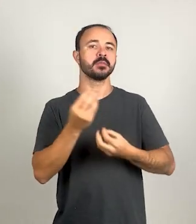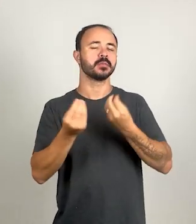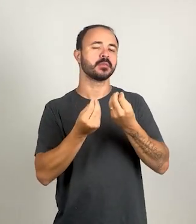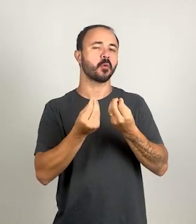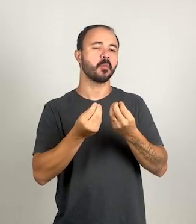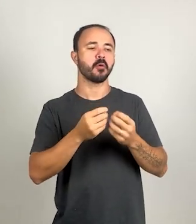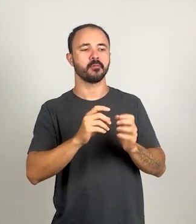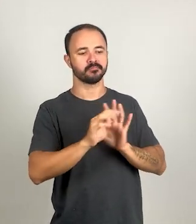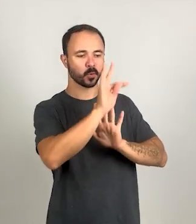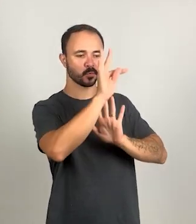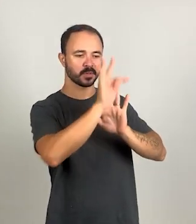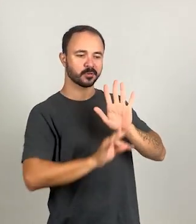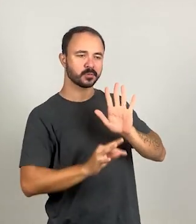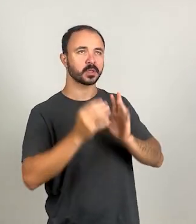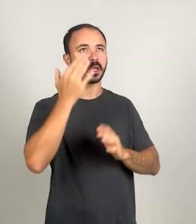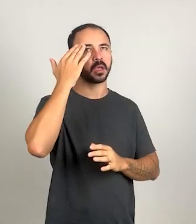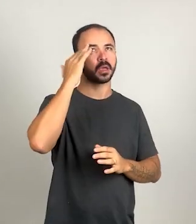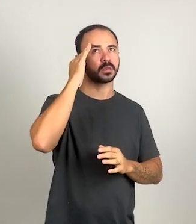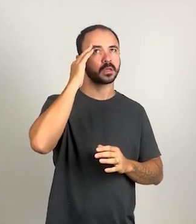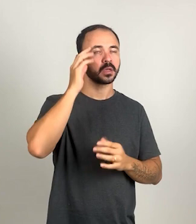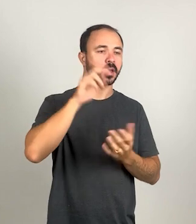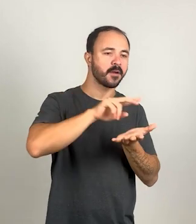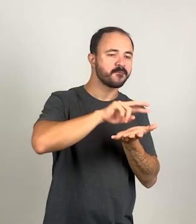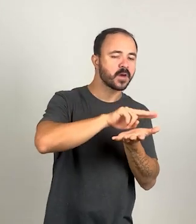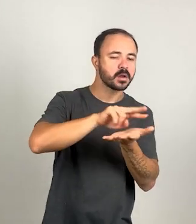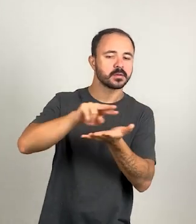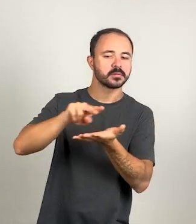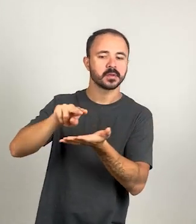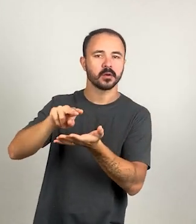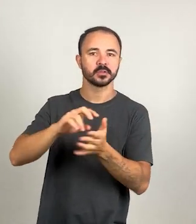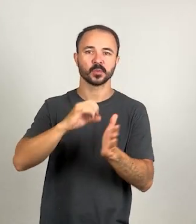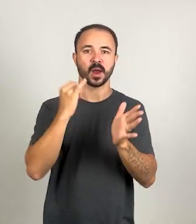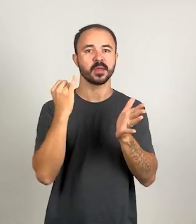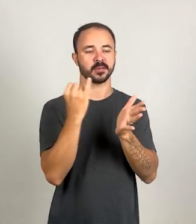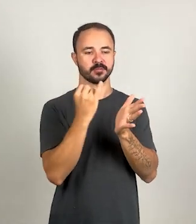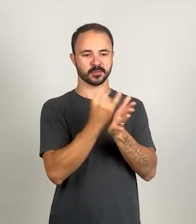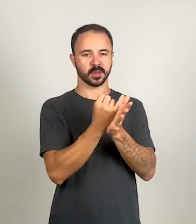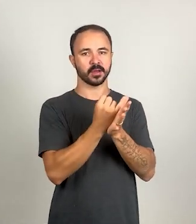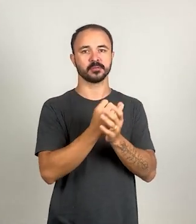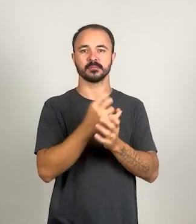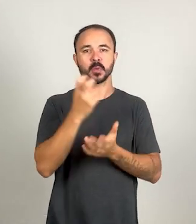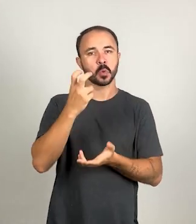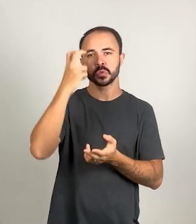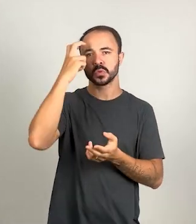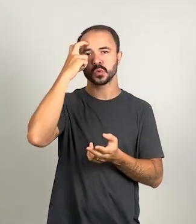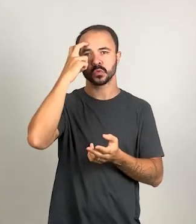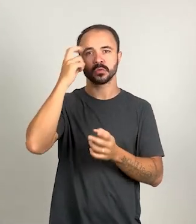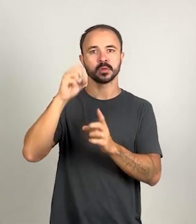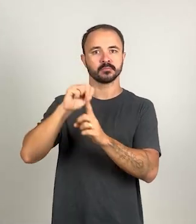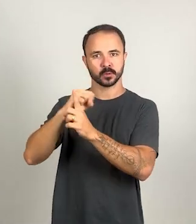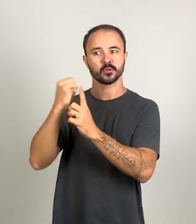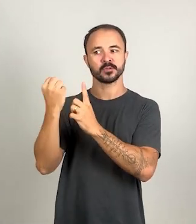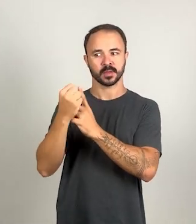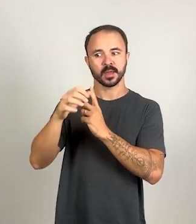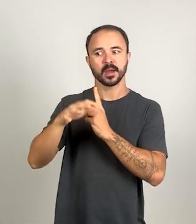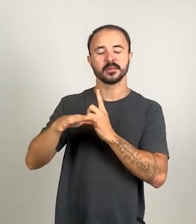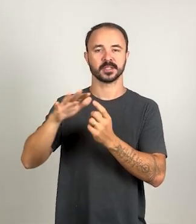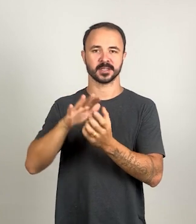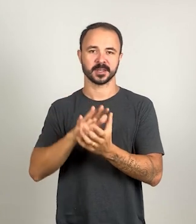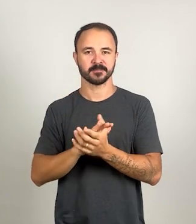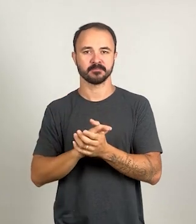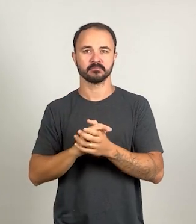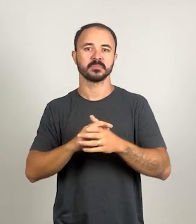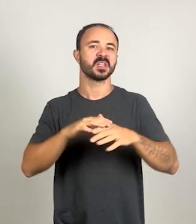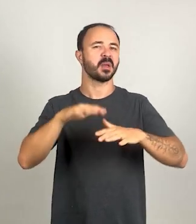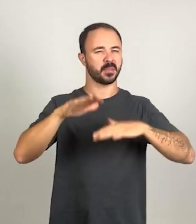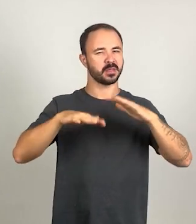estabelecer múltiplos Olhares Sobre as identidades sociedades e culturas e considerando a autoria